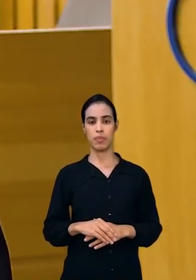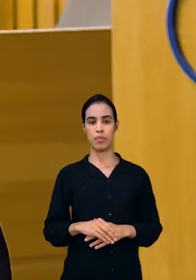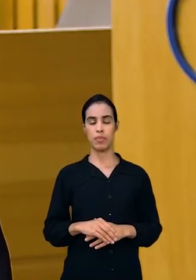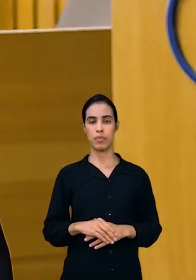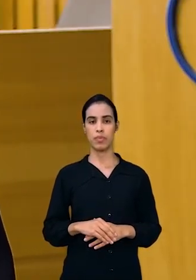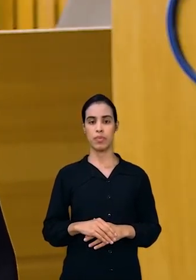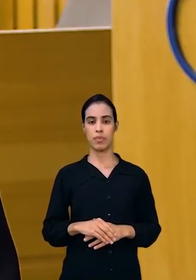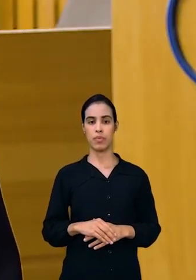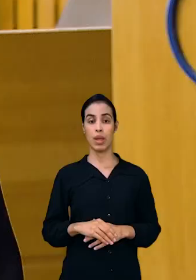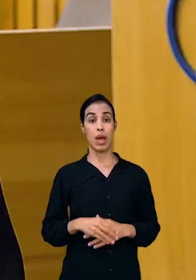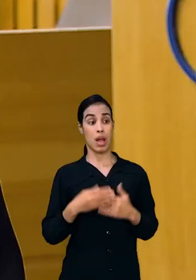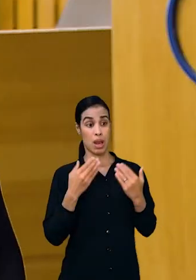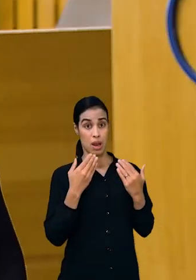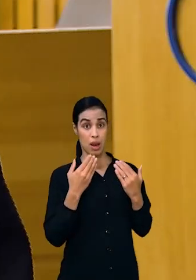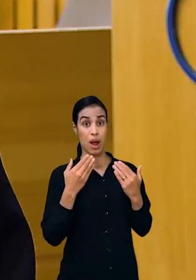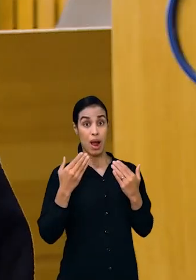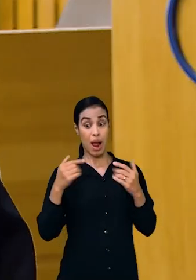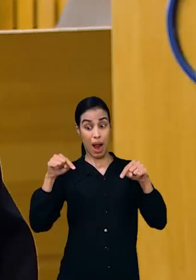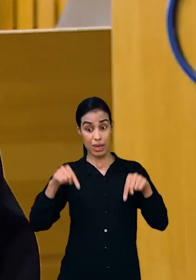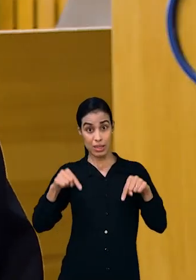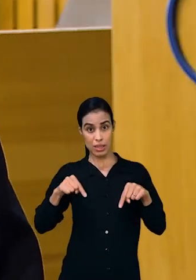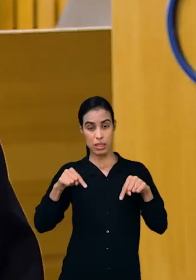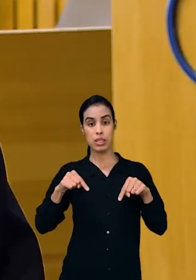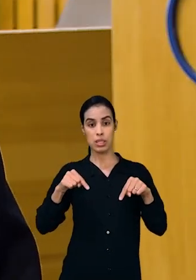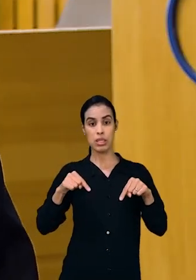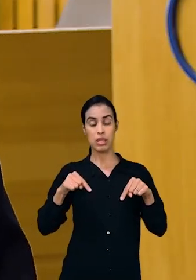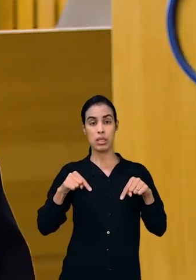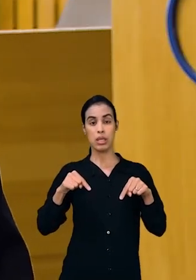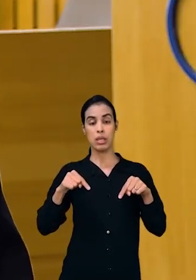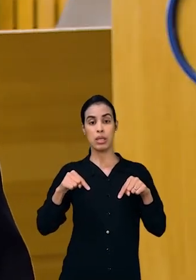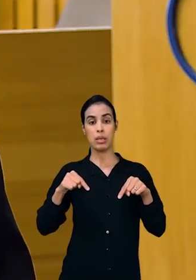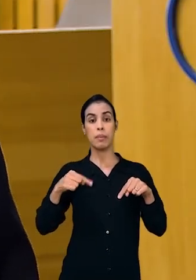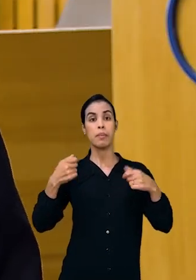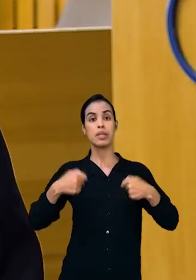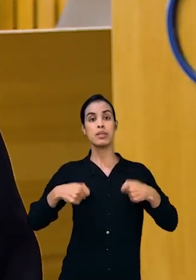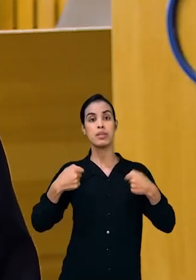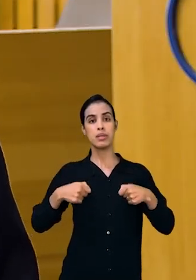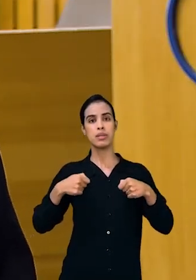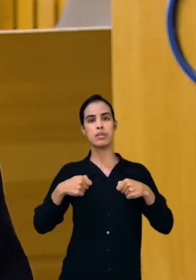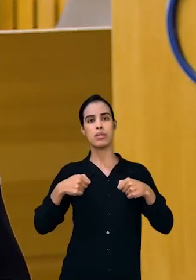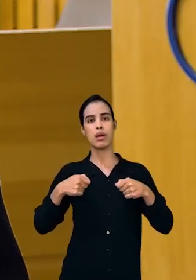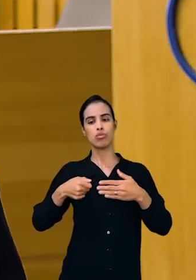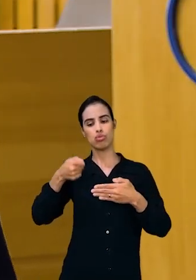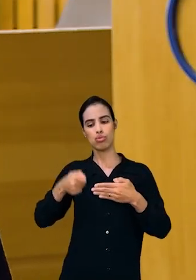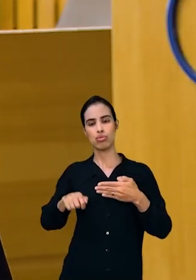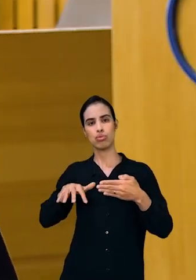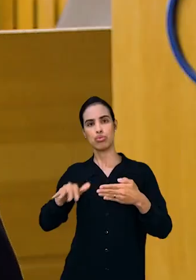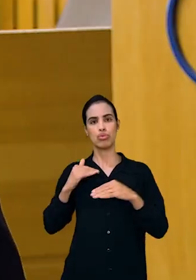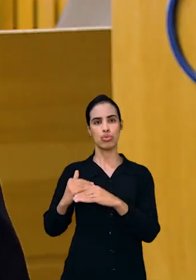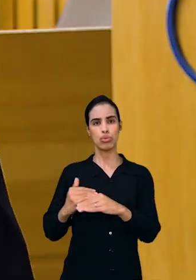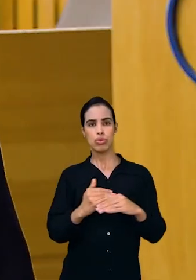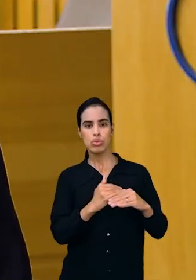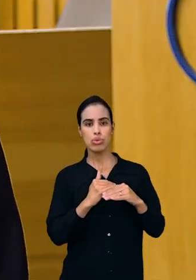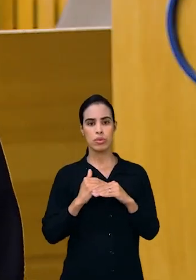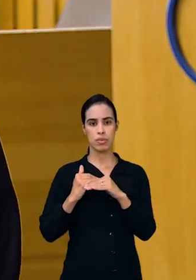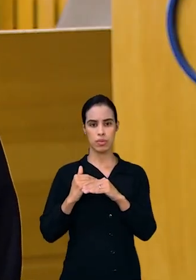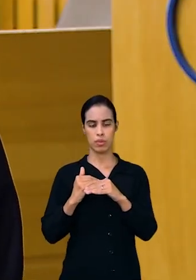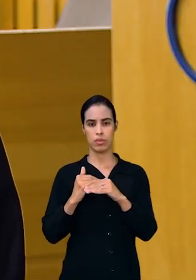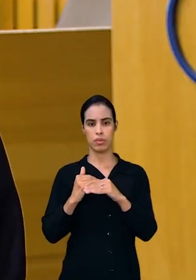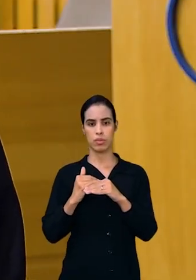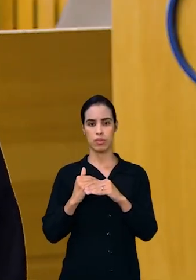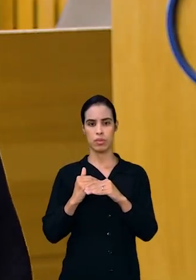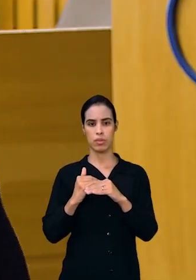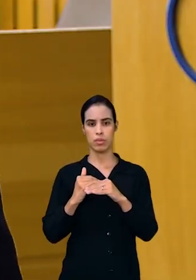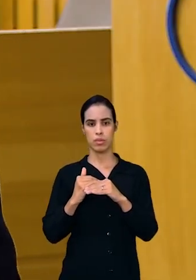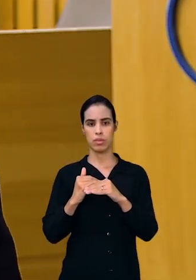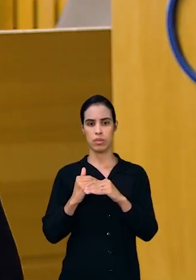tribunais regionais. Que seja uma corte de precedentes, que possa, naturalmente, diante da